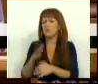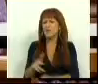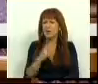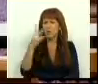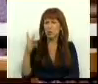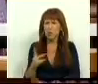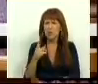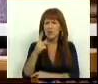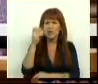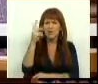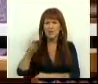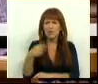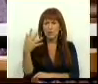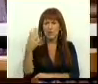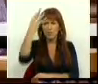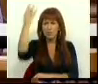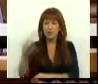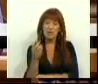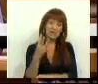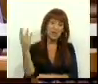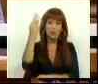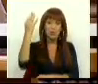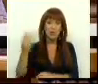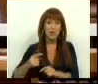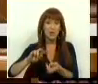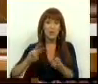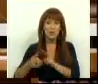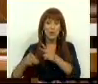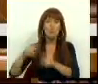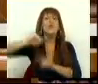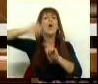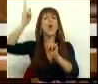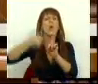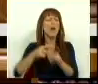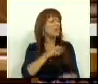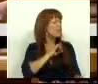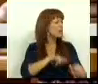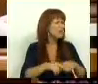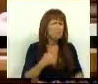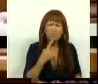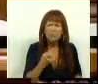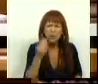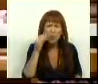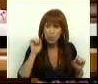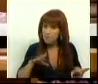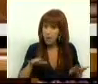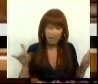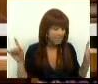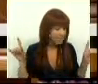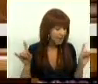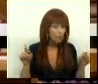de 2,5% a 3% ao ano. Perguntarão as senhoras e os senhores deputados, milagre?